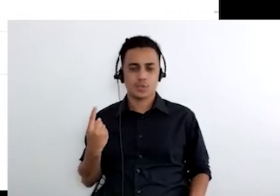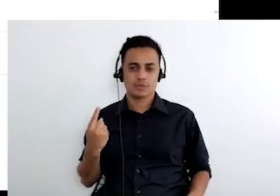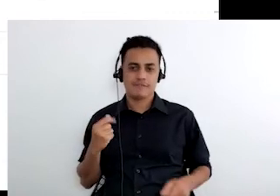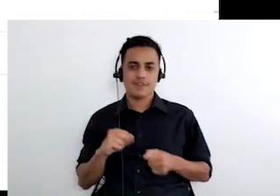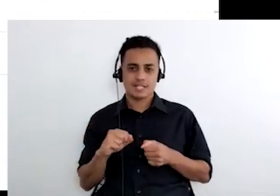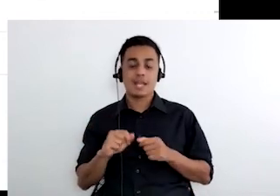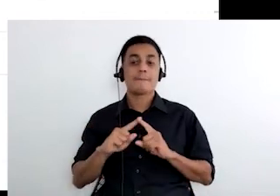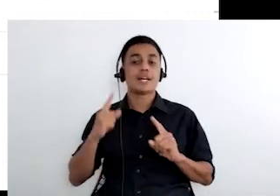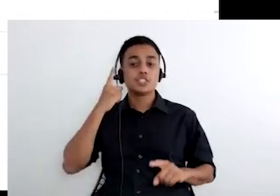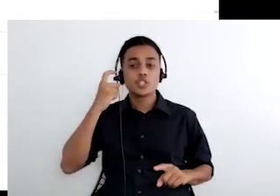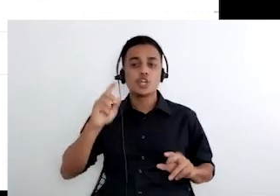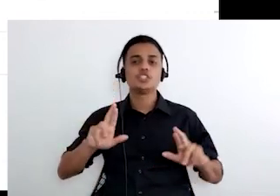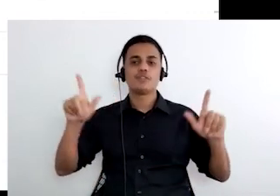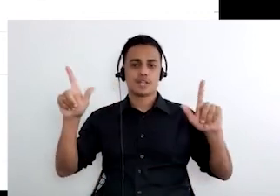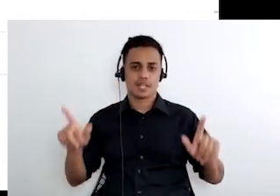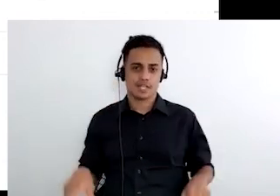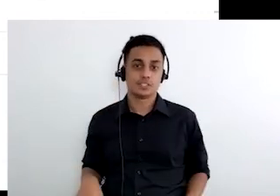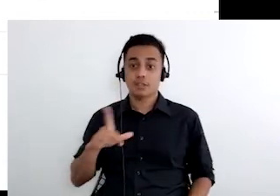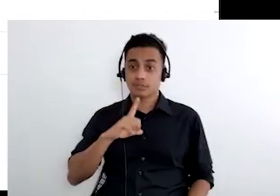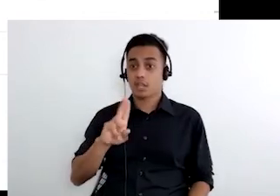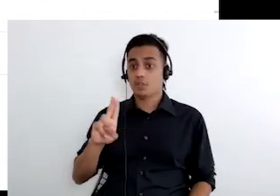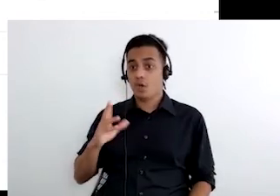som diferente, a gente chama isso de synth.